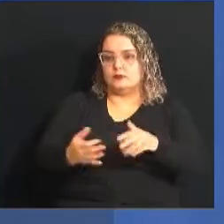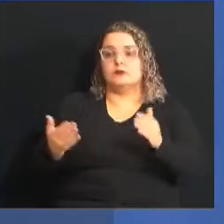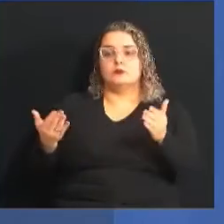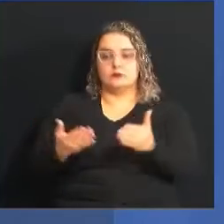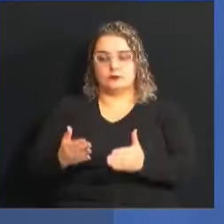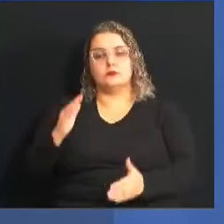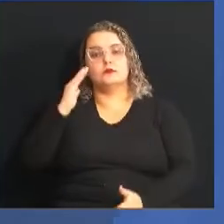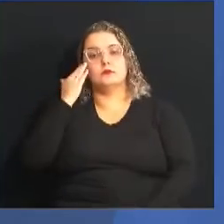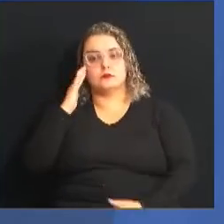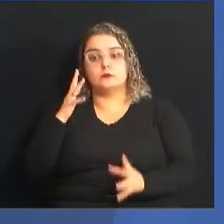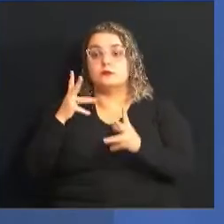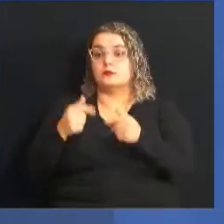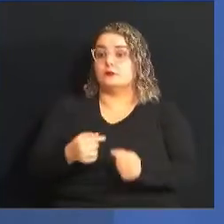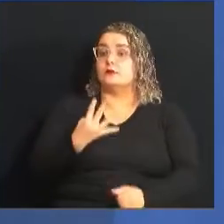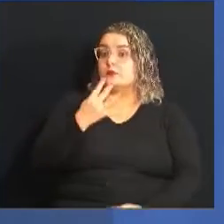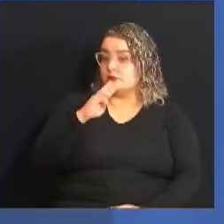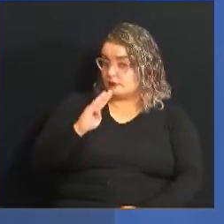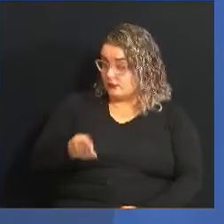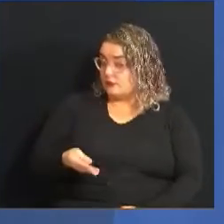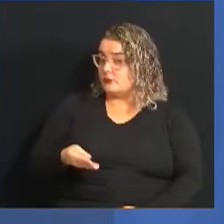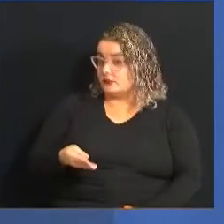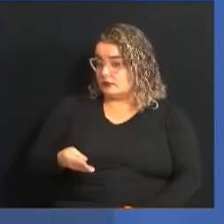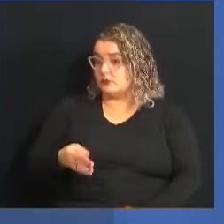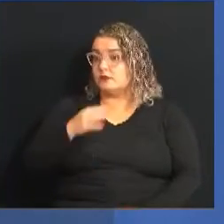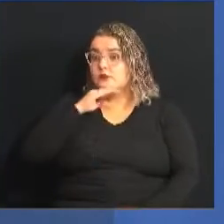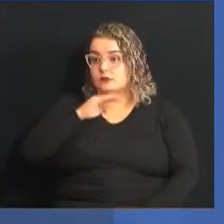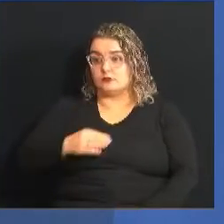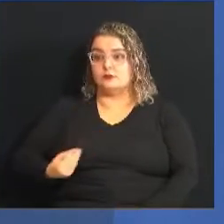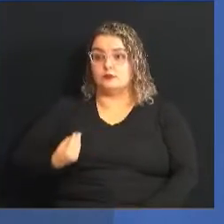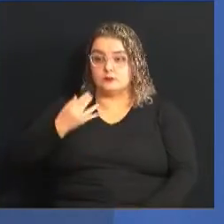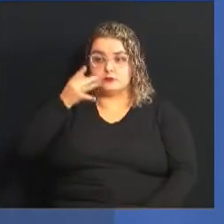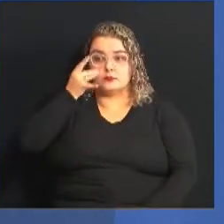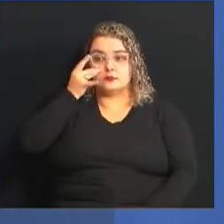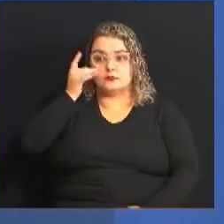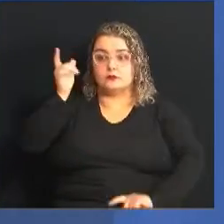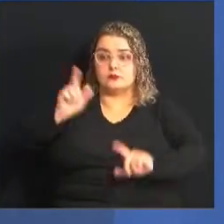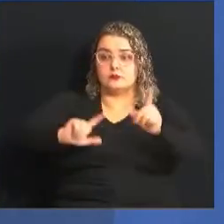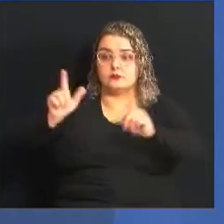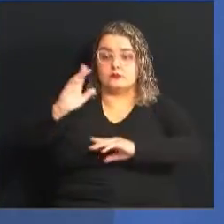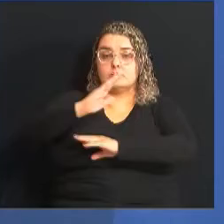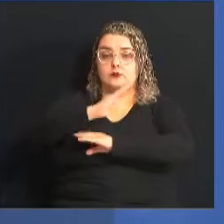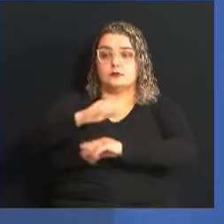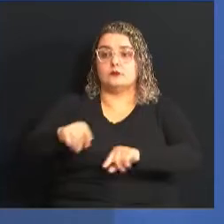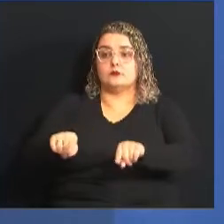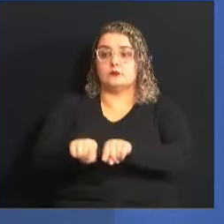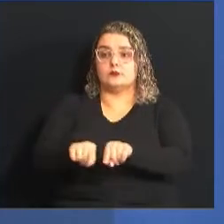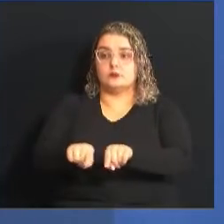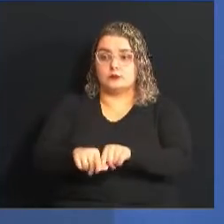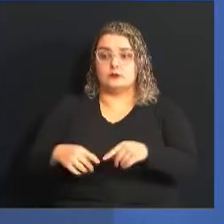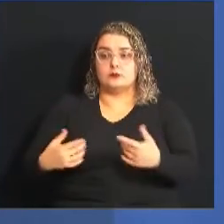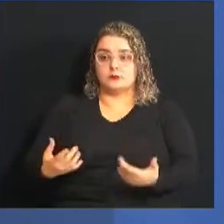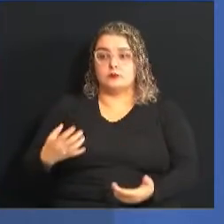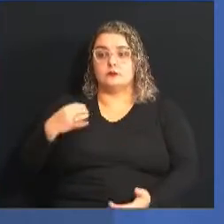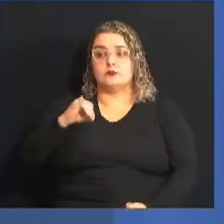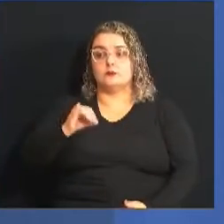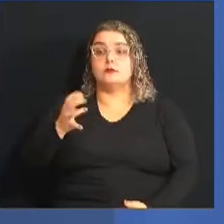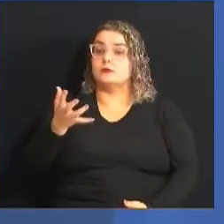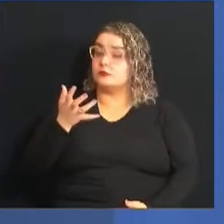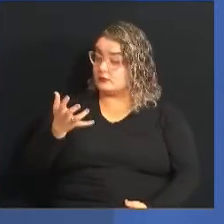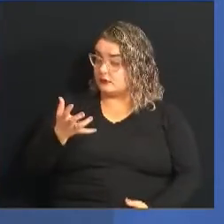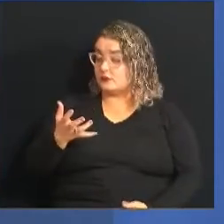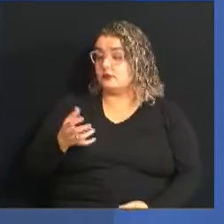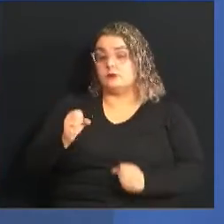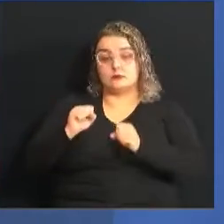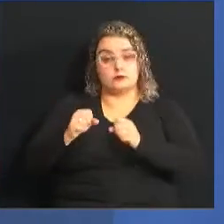tudo 4h30 da tarde, com transmissão ao vivo pela TV Câmara Campinas. E é claro, se você quiser,